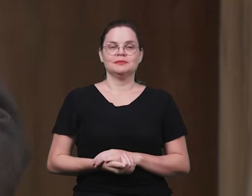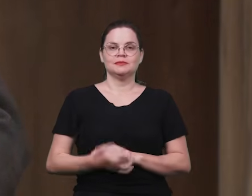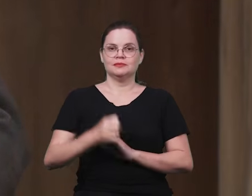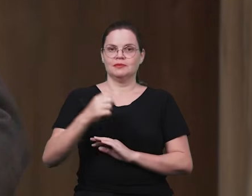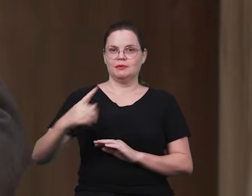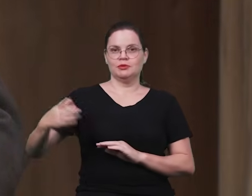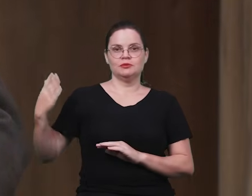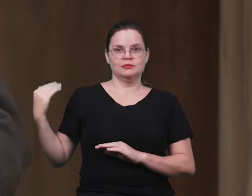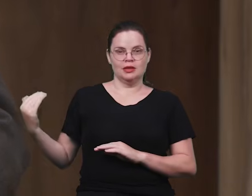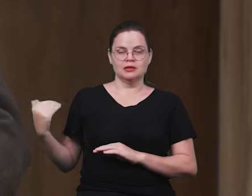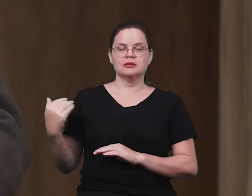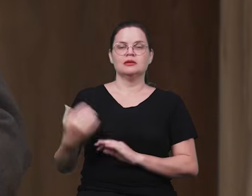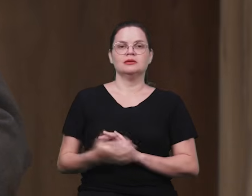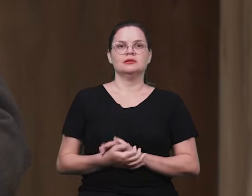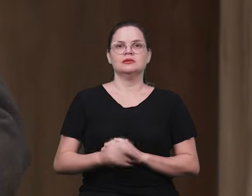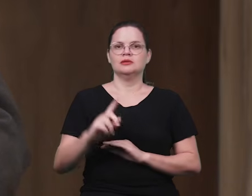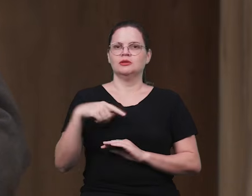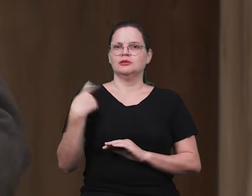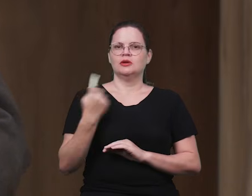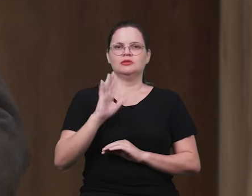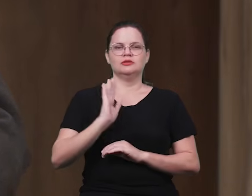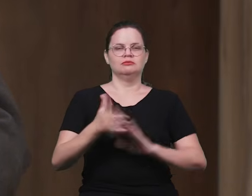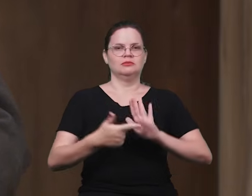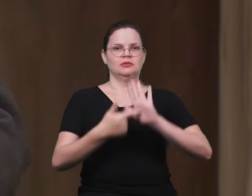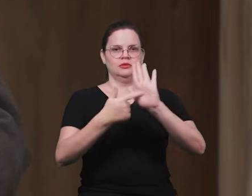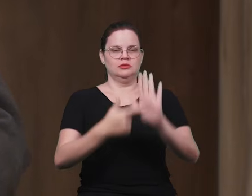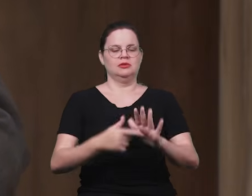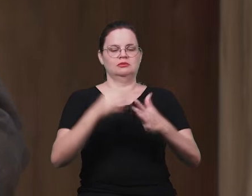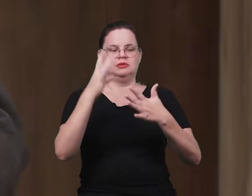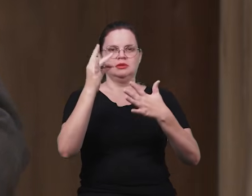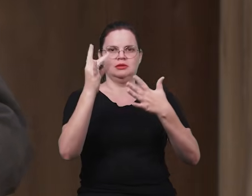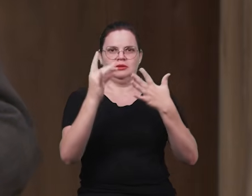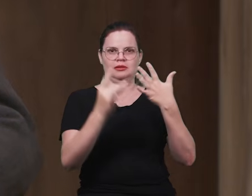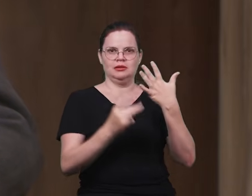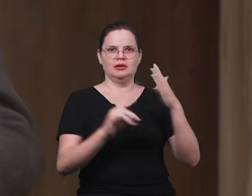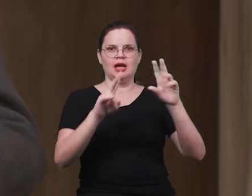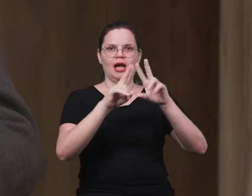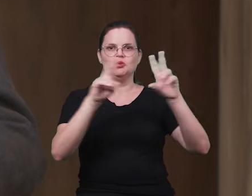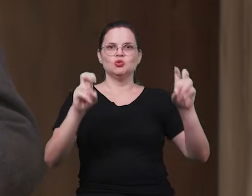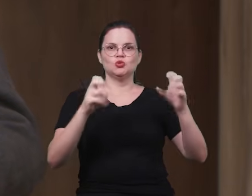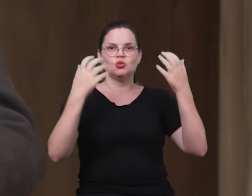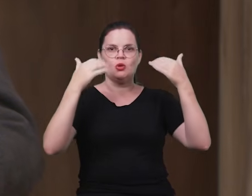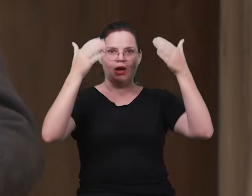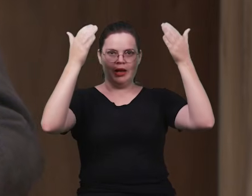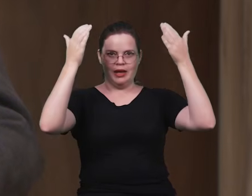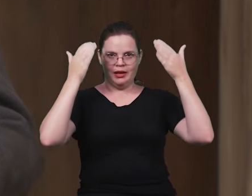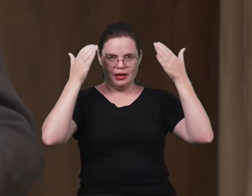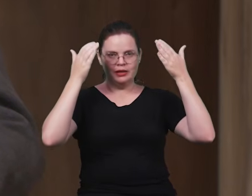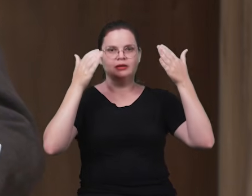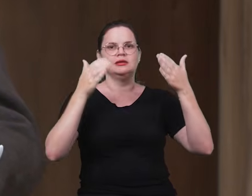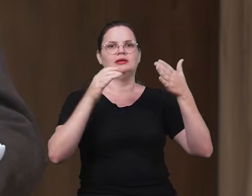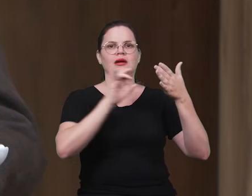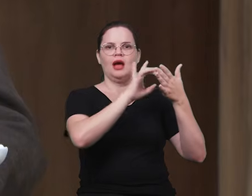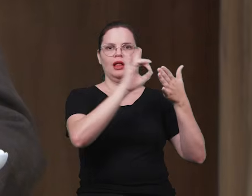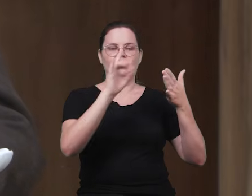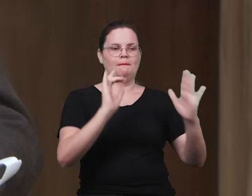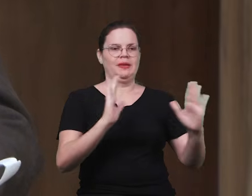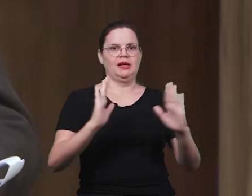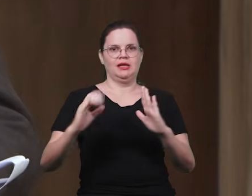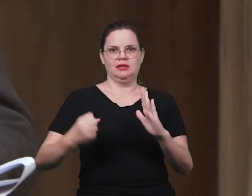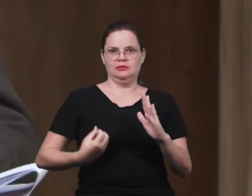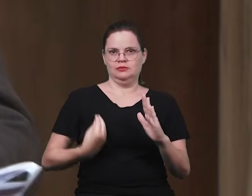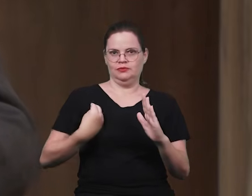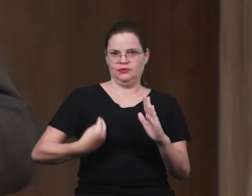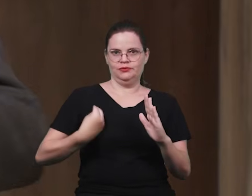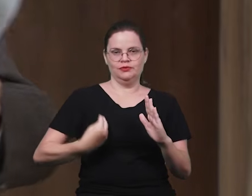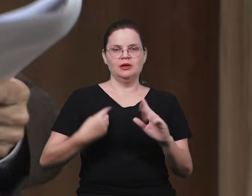No episódio passado, nós apresentamos cada um dos reinos e seus detalhes. Mostramos uma representação